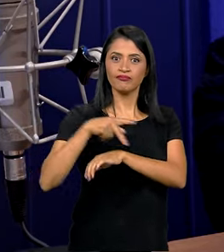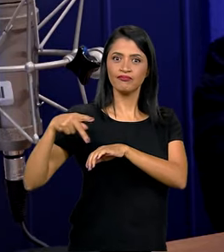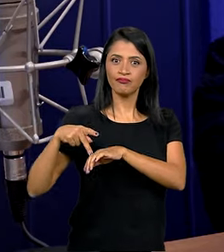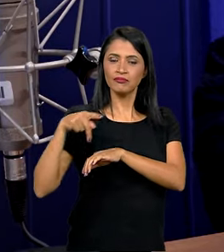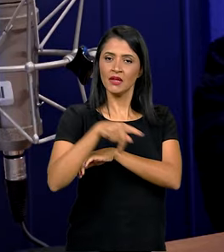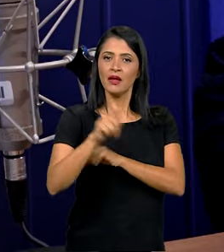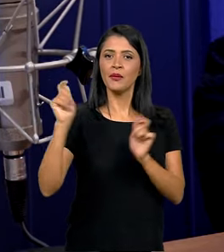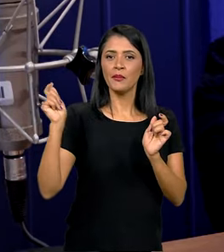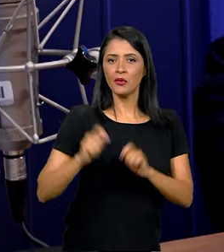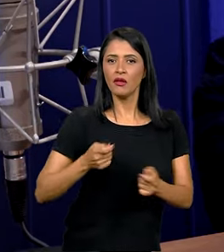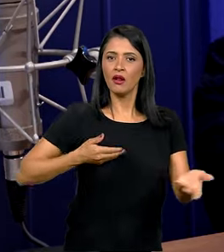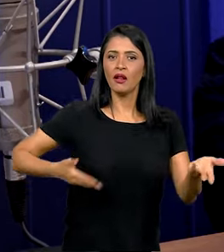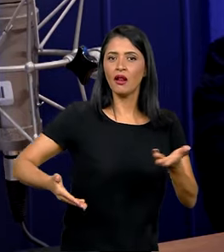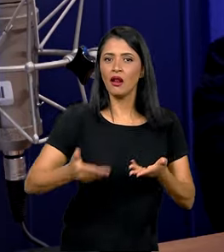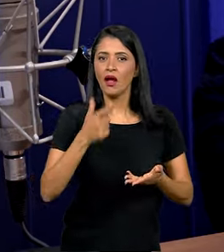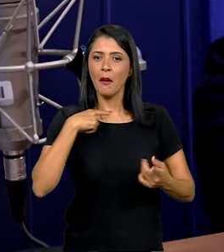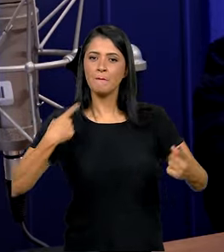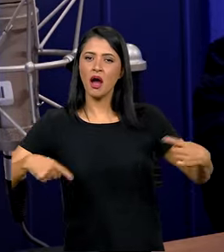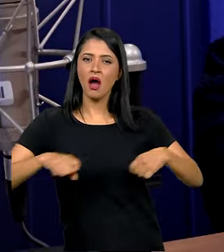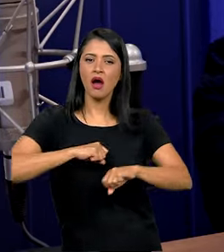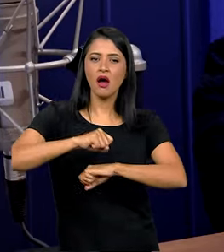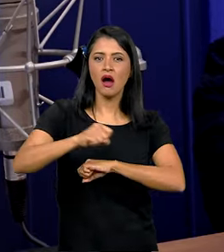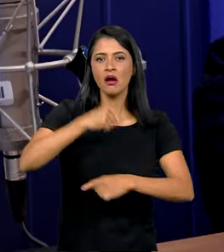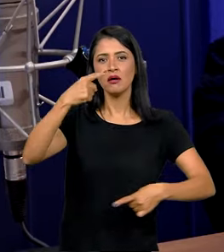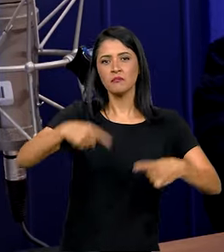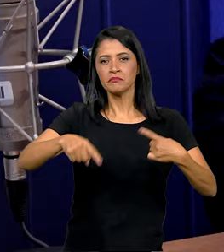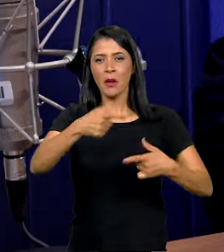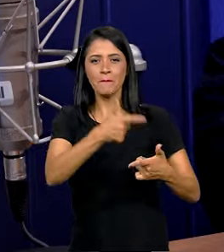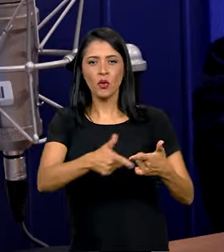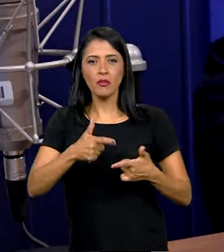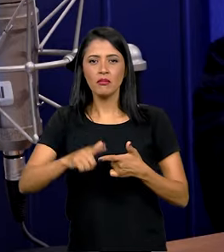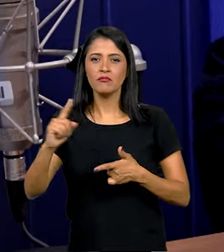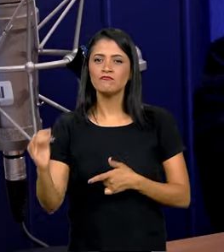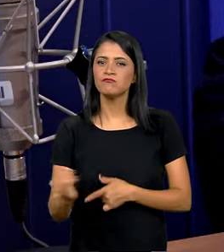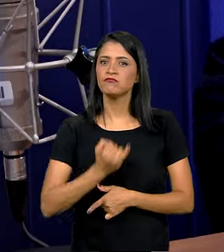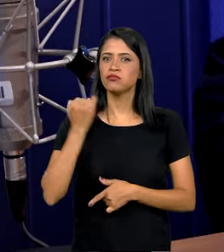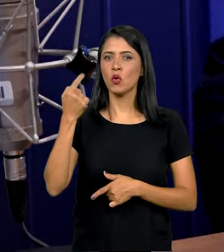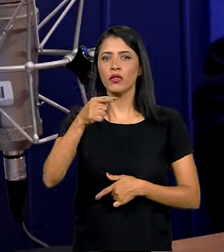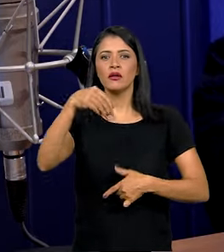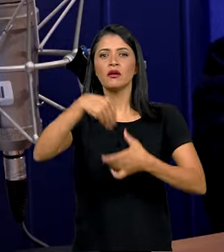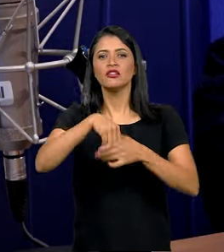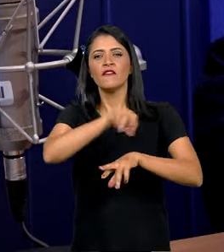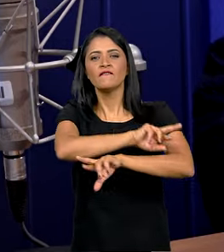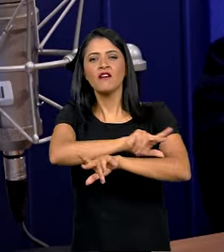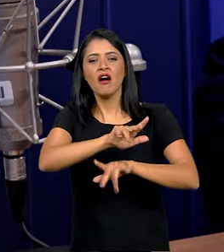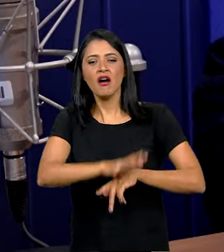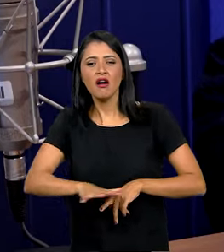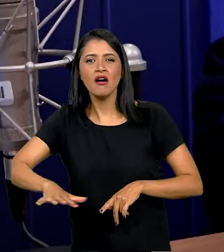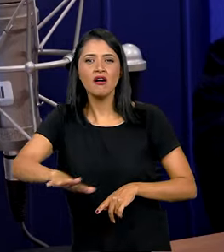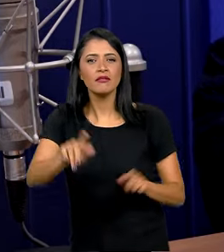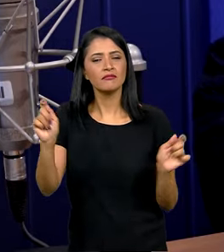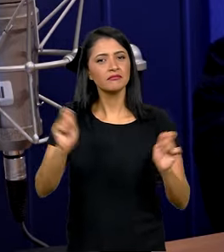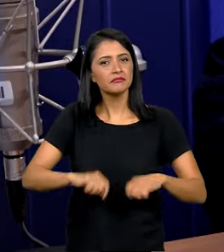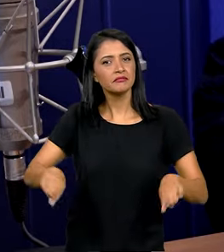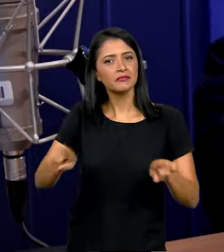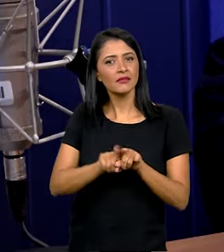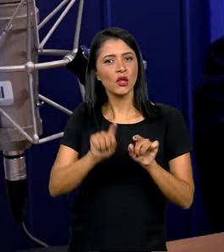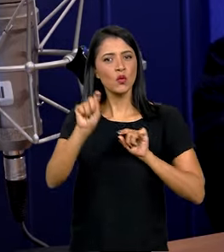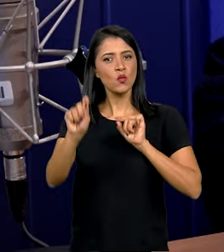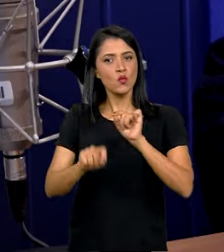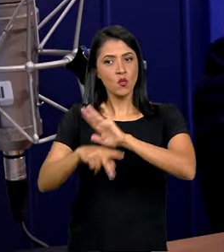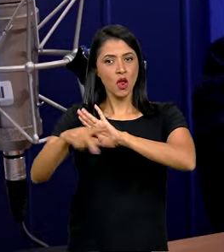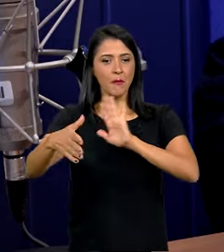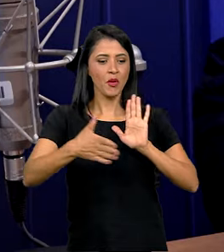países estão tendo a chance de debater os problemas mais relevantes nas mais diversas áreas e fazer com